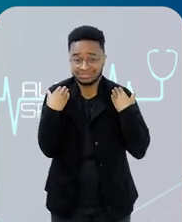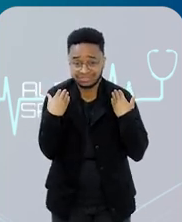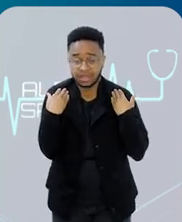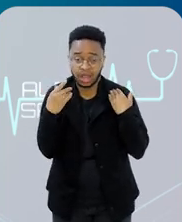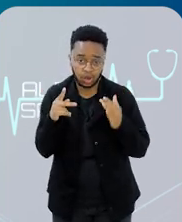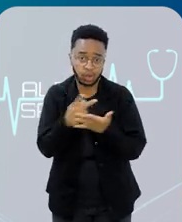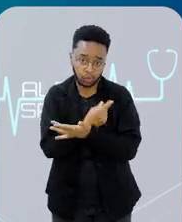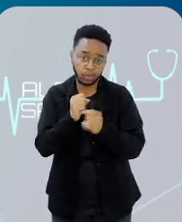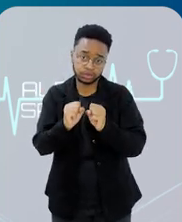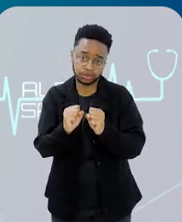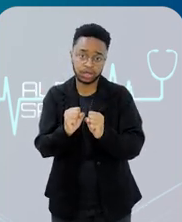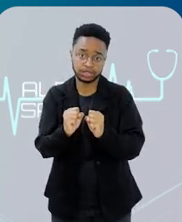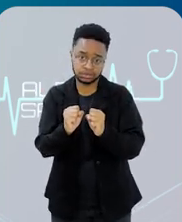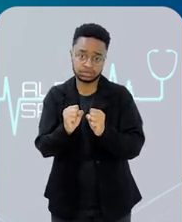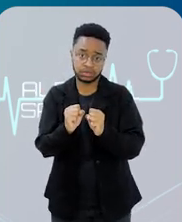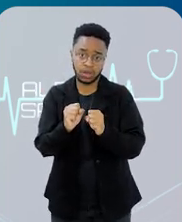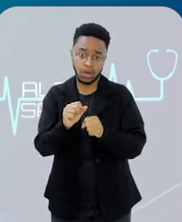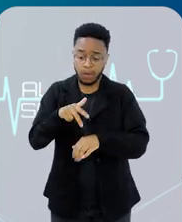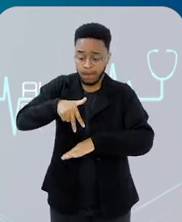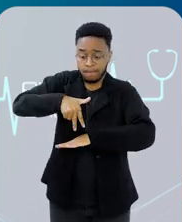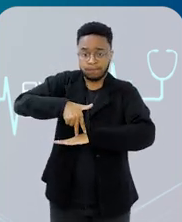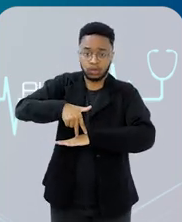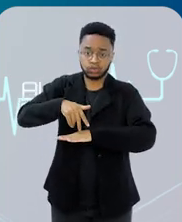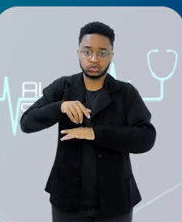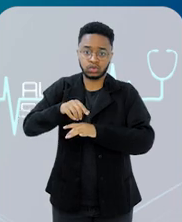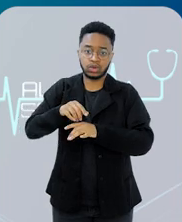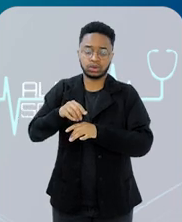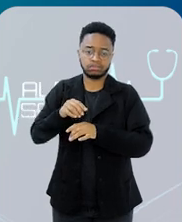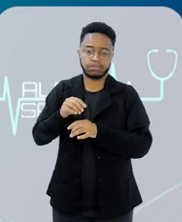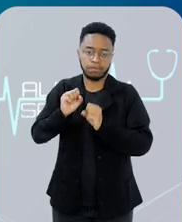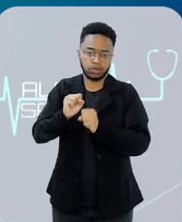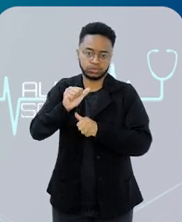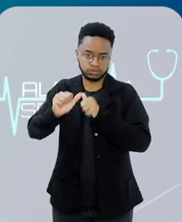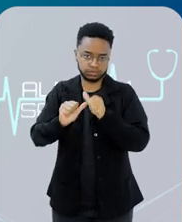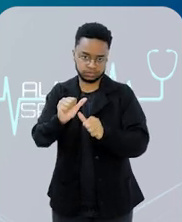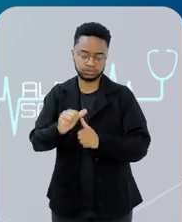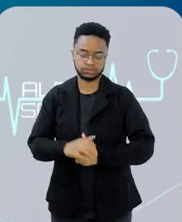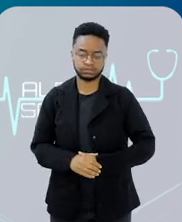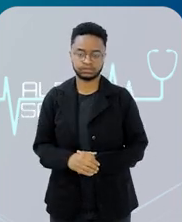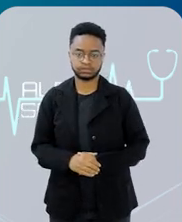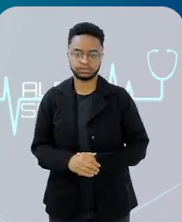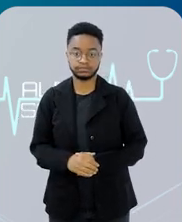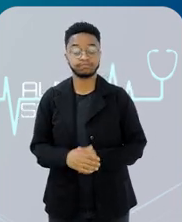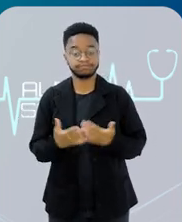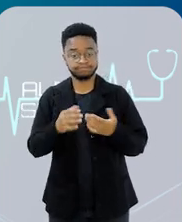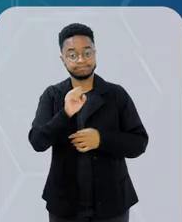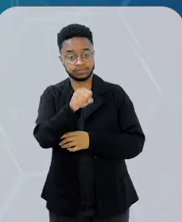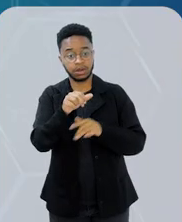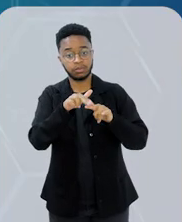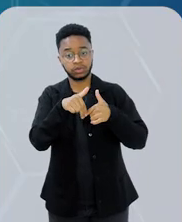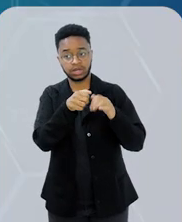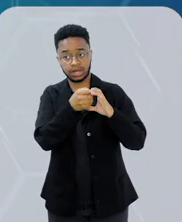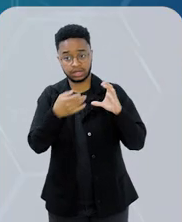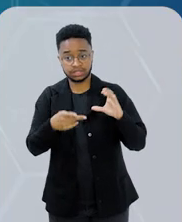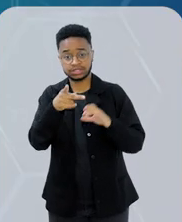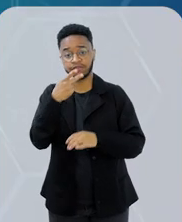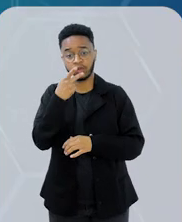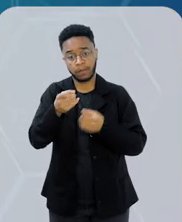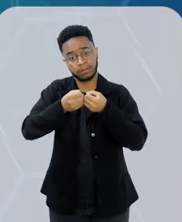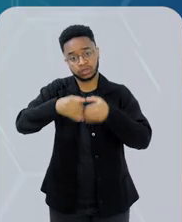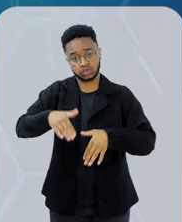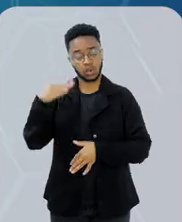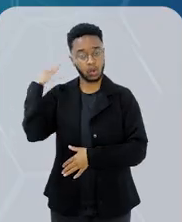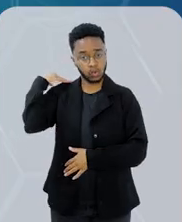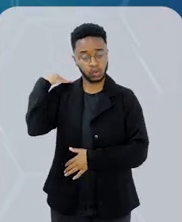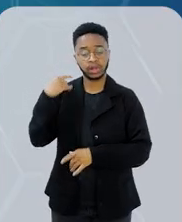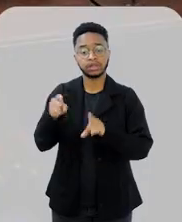acaba levando e pode levar a alterações da coluna cervical e da coluna torácica. Pois é, por conta desses danos na coluna,